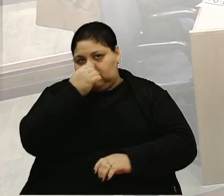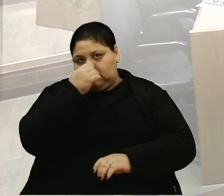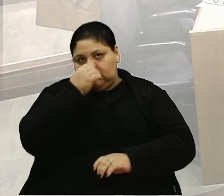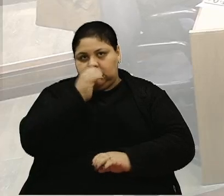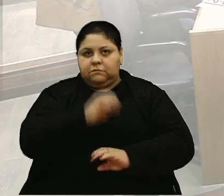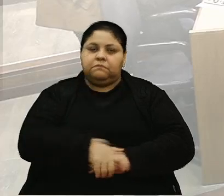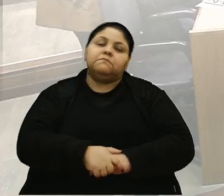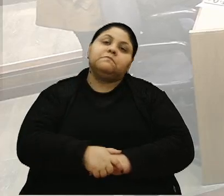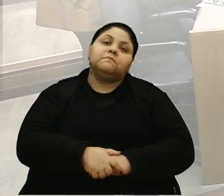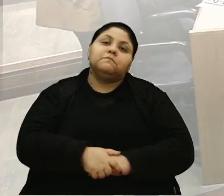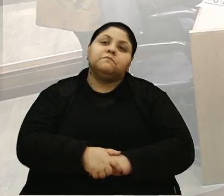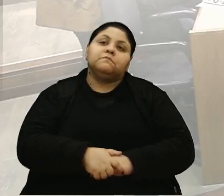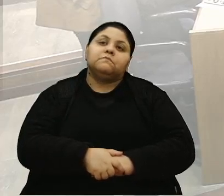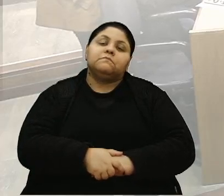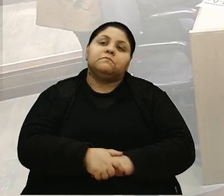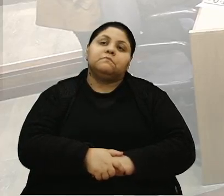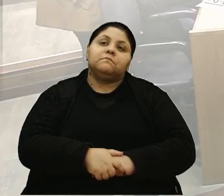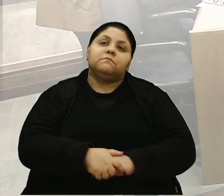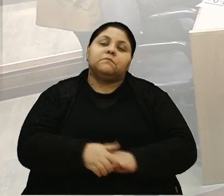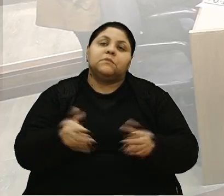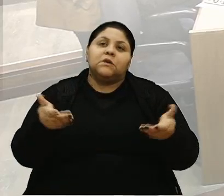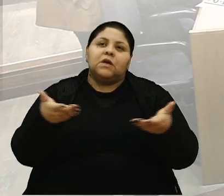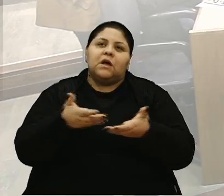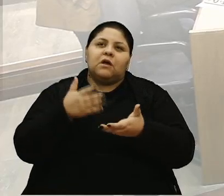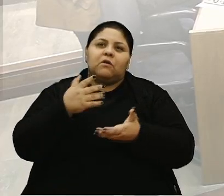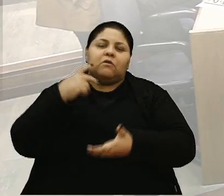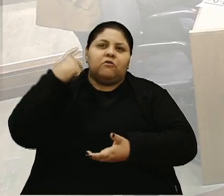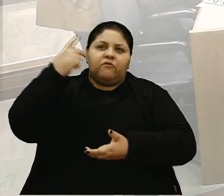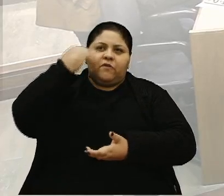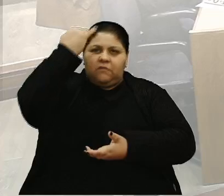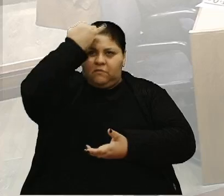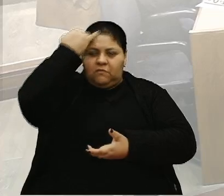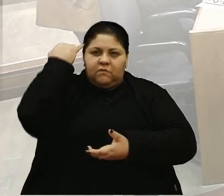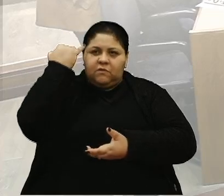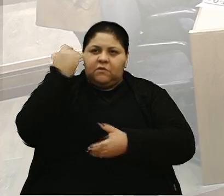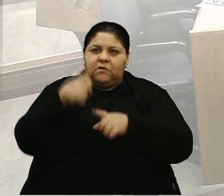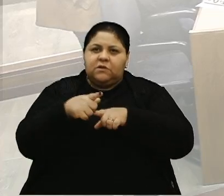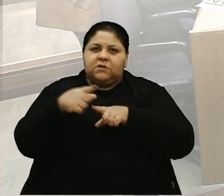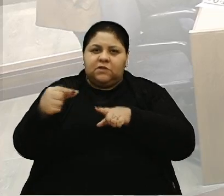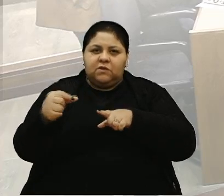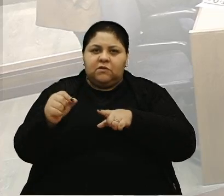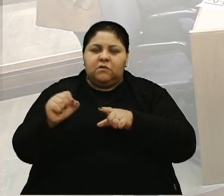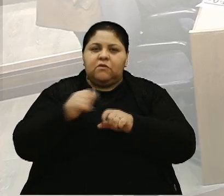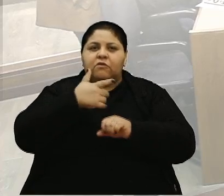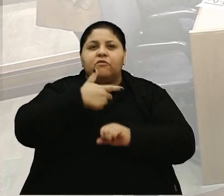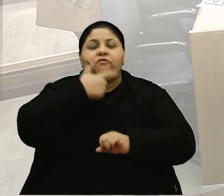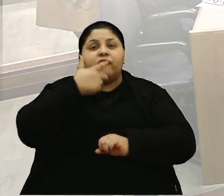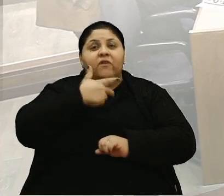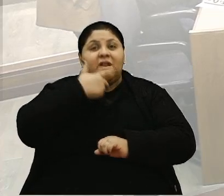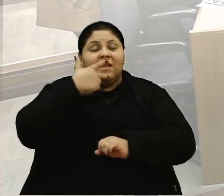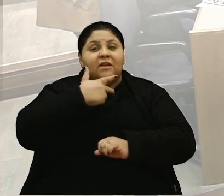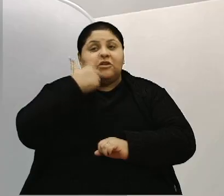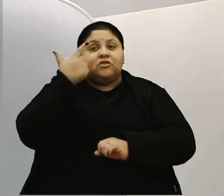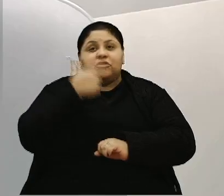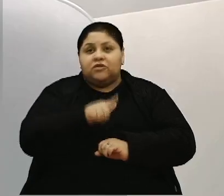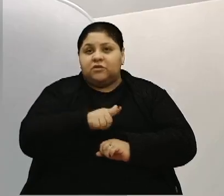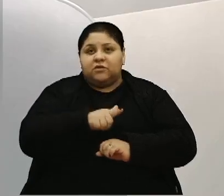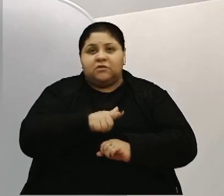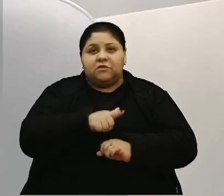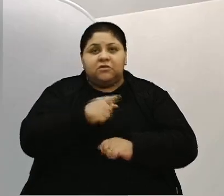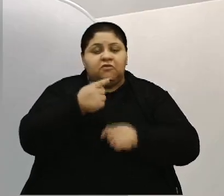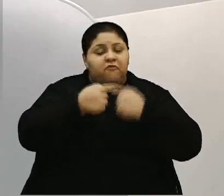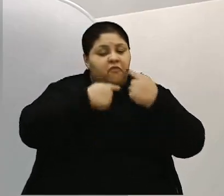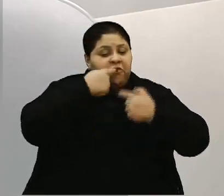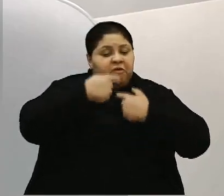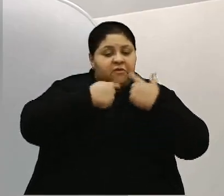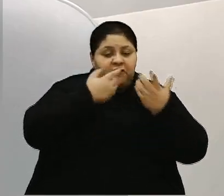Voltando um pouco, o vereador D'Ambrosio agora saiu daqui, um pouco aquilo que eu já falei, eu vou ser repetitivo, não vou nem criticar,